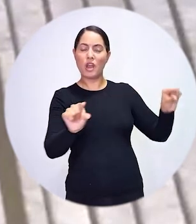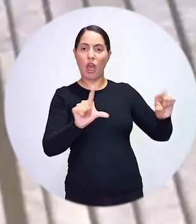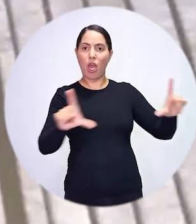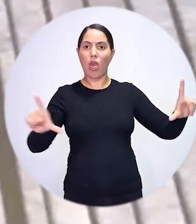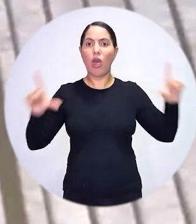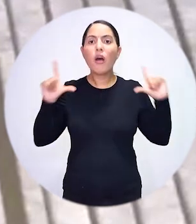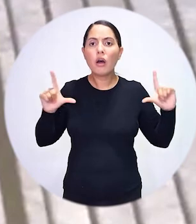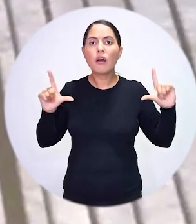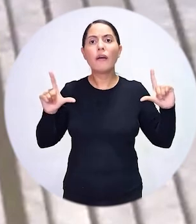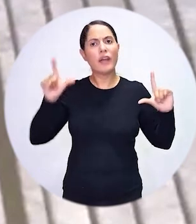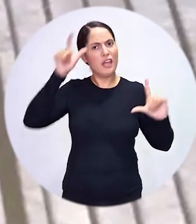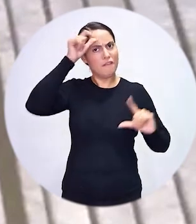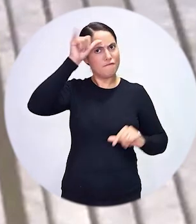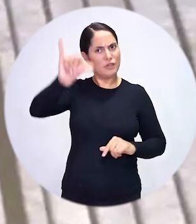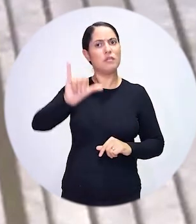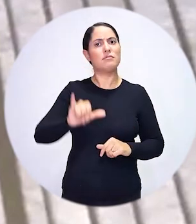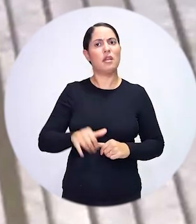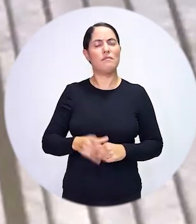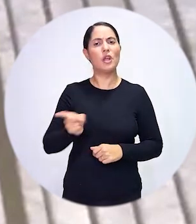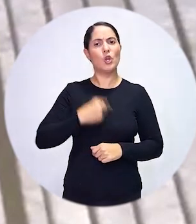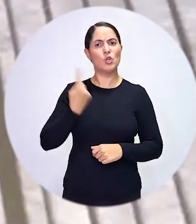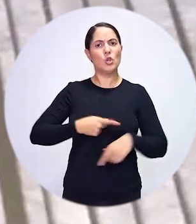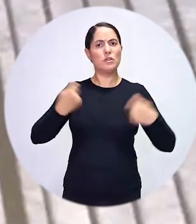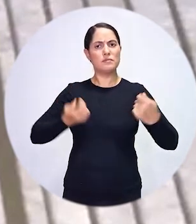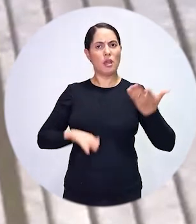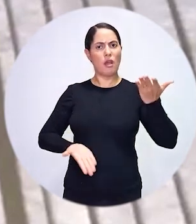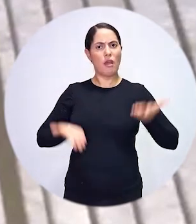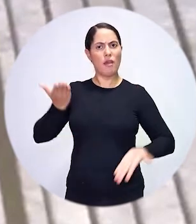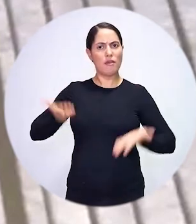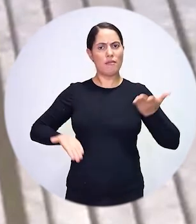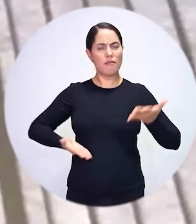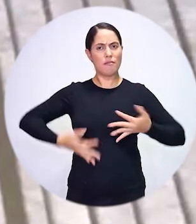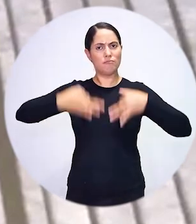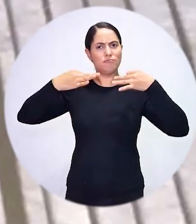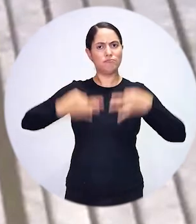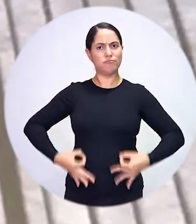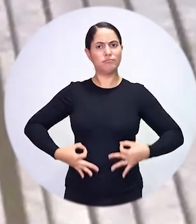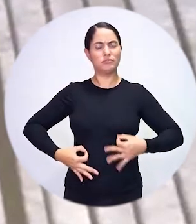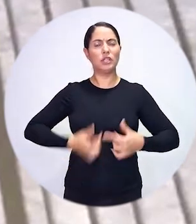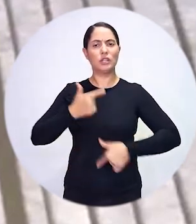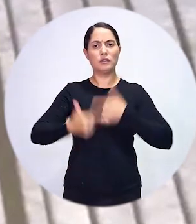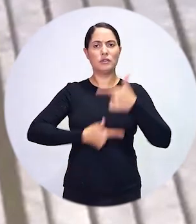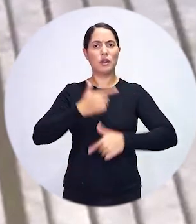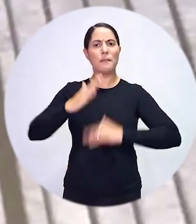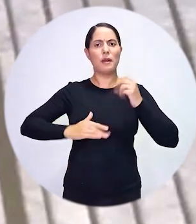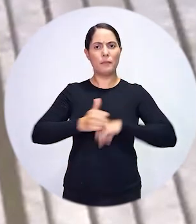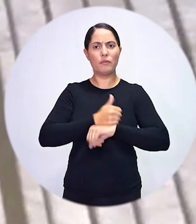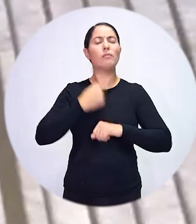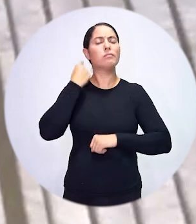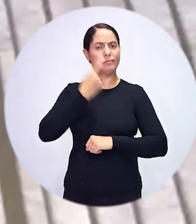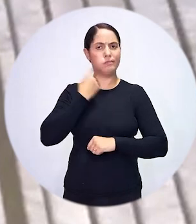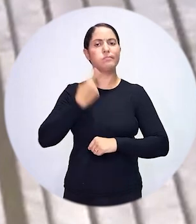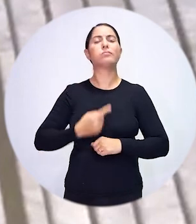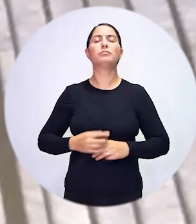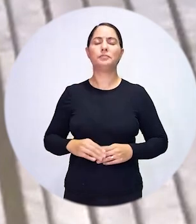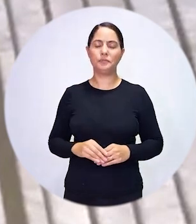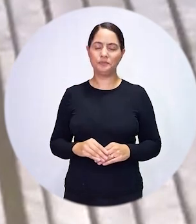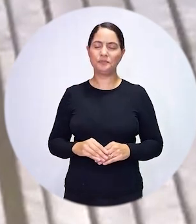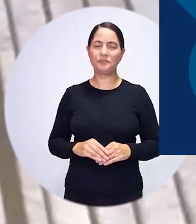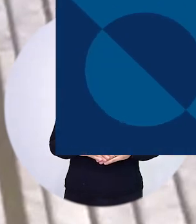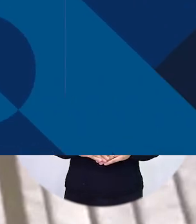procurando evitar frases de impacto. Temos que ter sobriedade e discrição na nossa